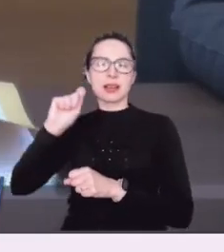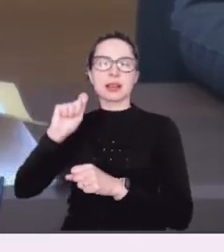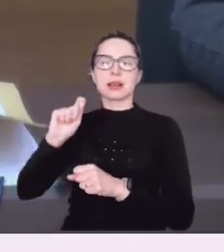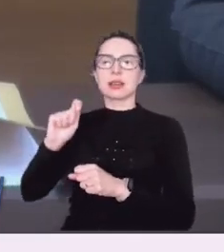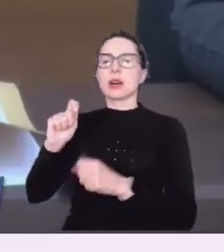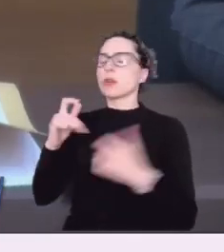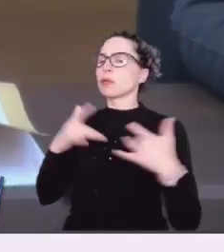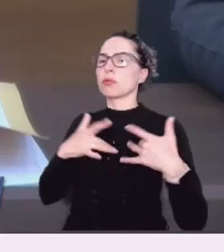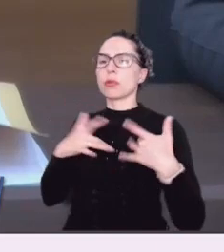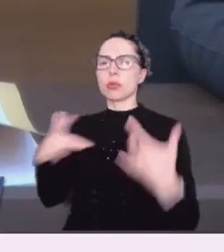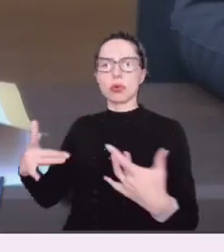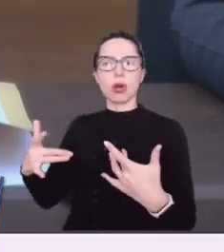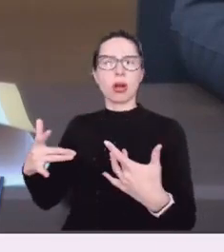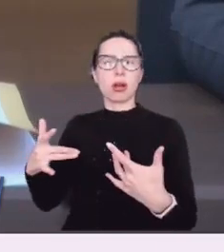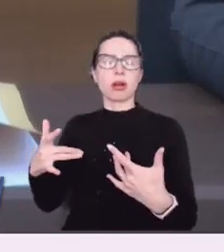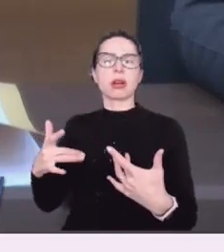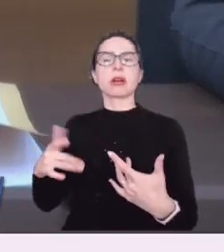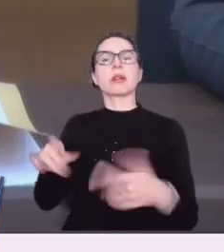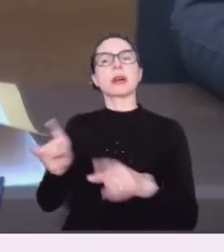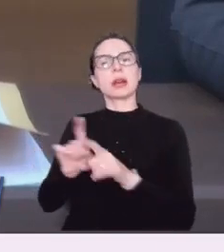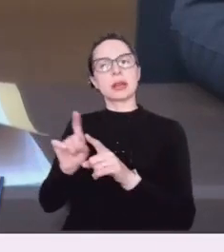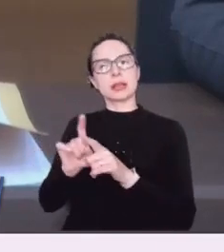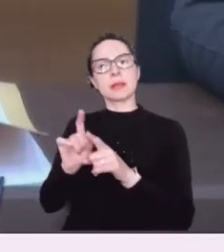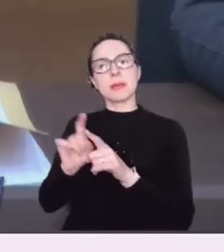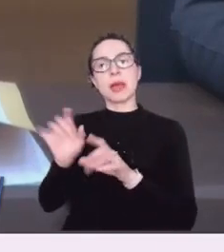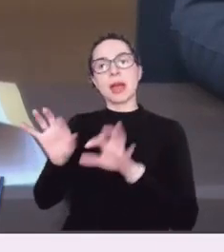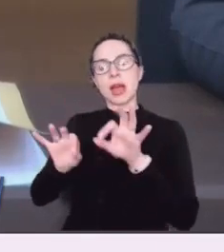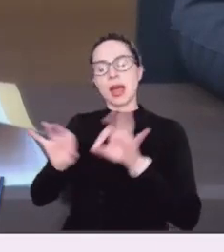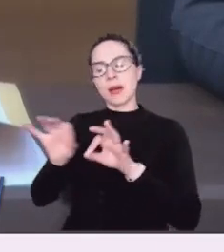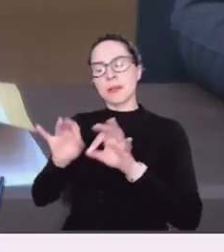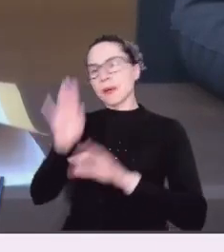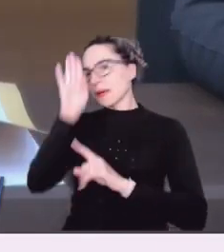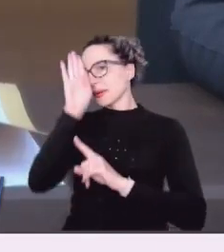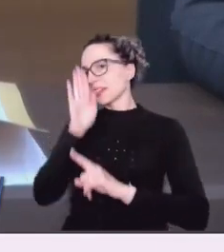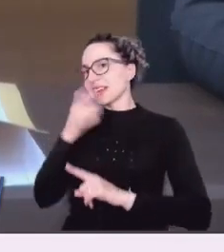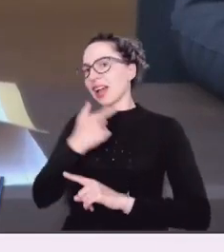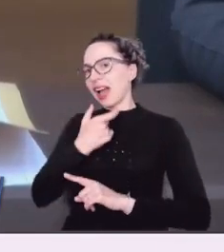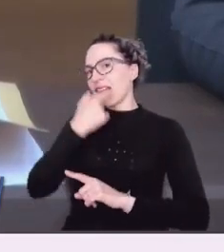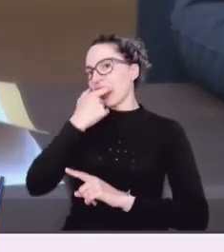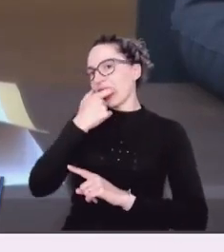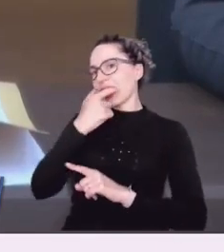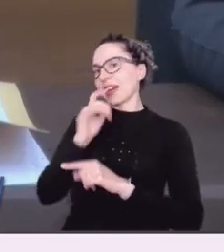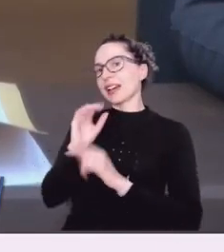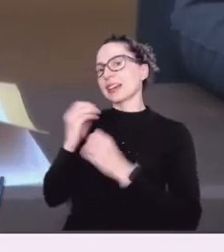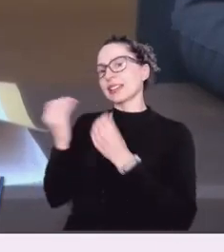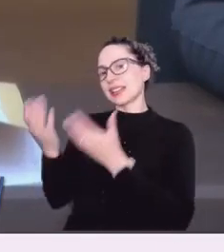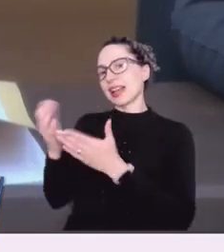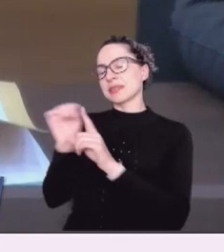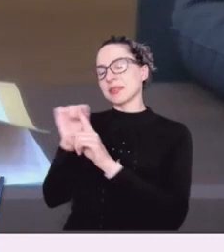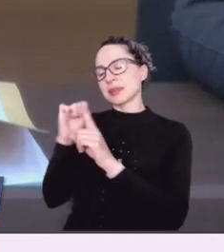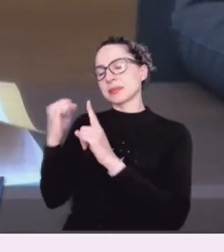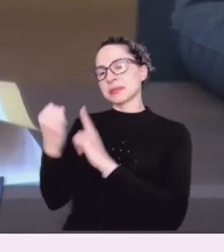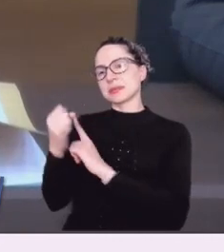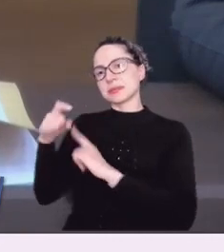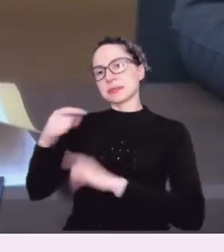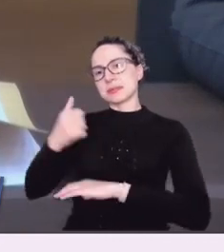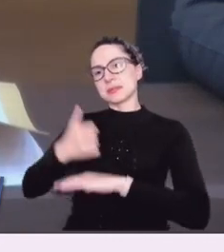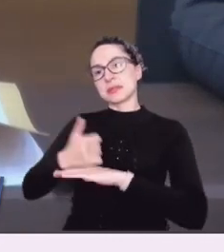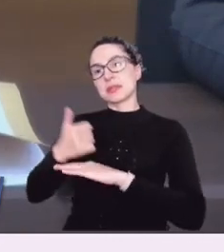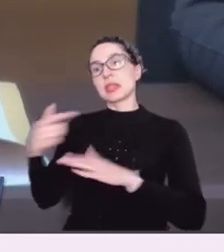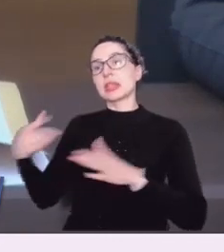necessitados, e fazia dentaduras de forma gratuita à sociedade francana até a chegada de